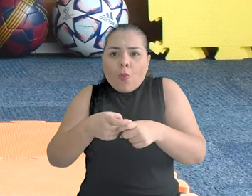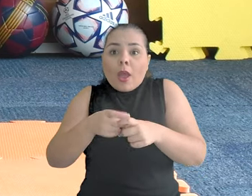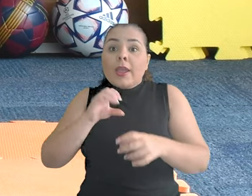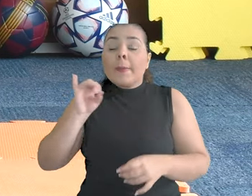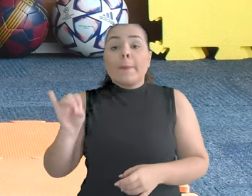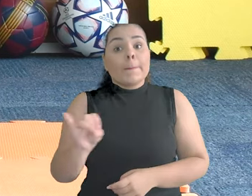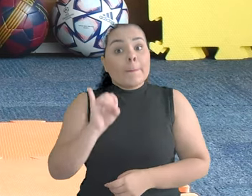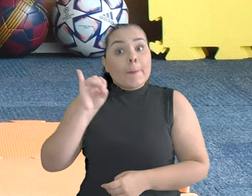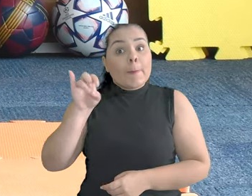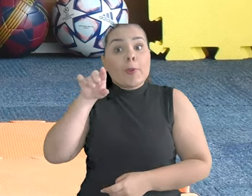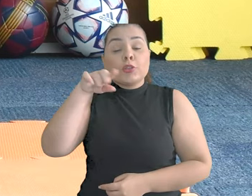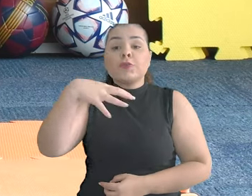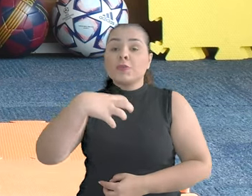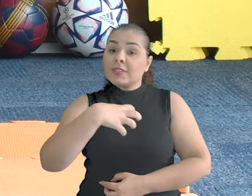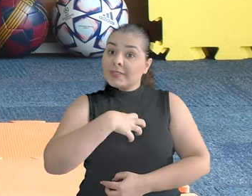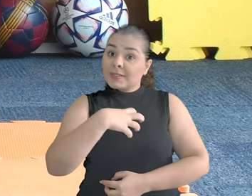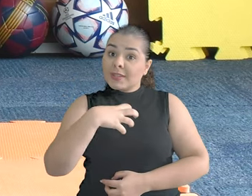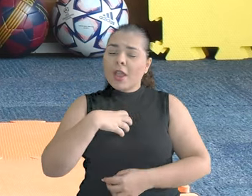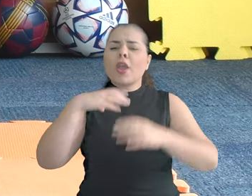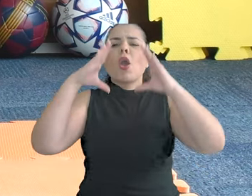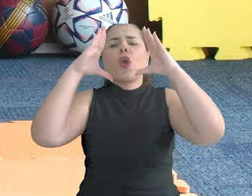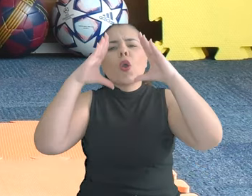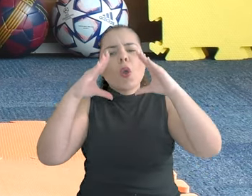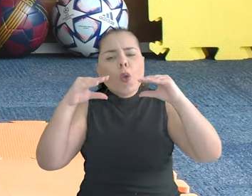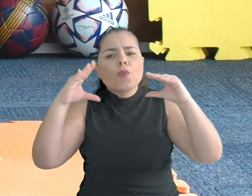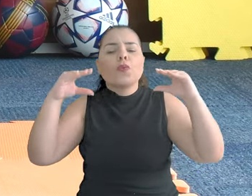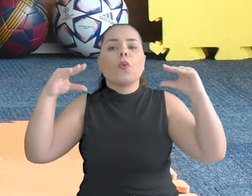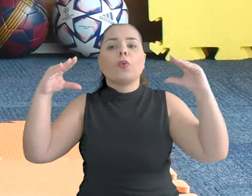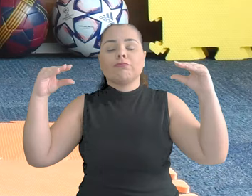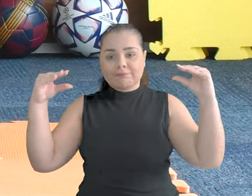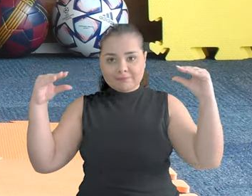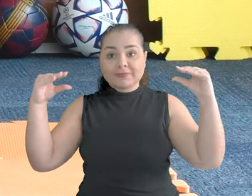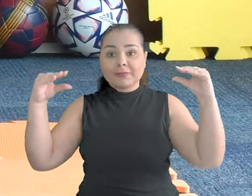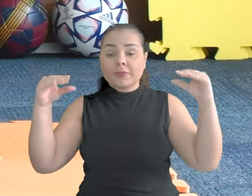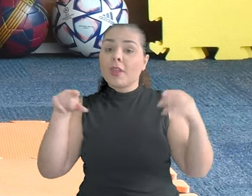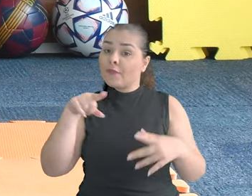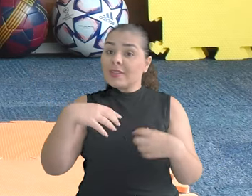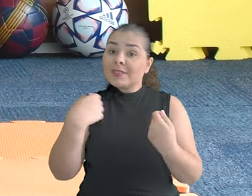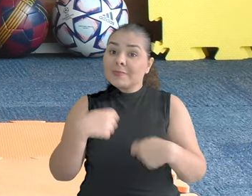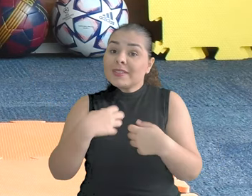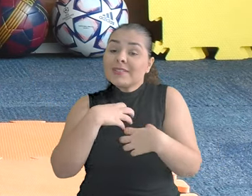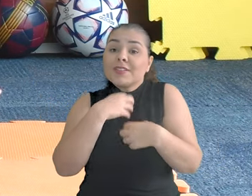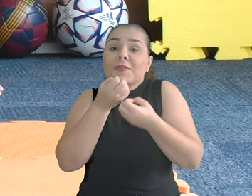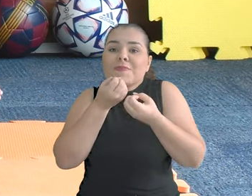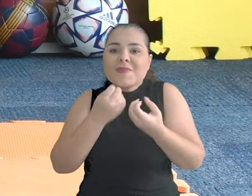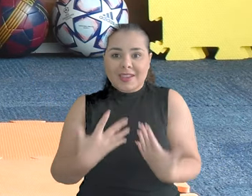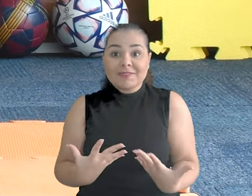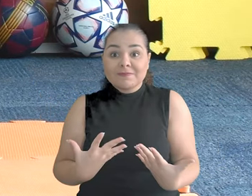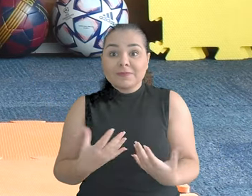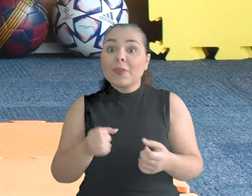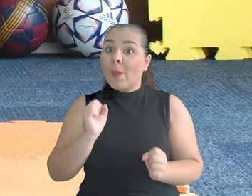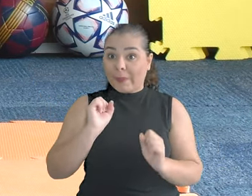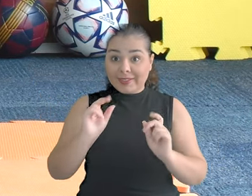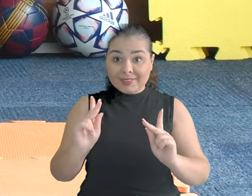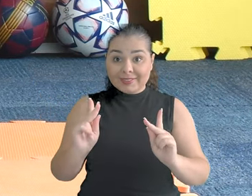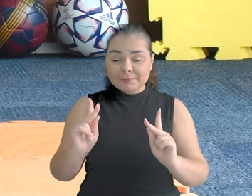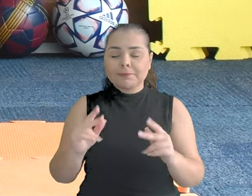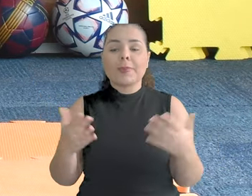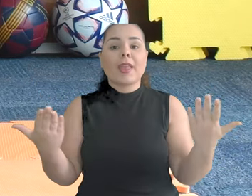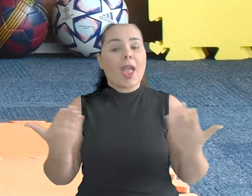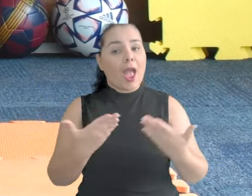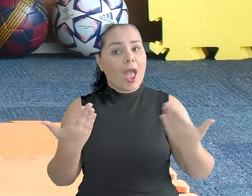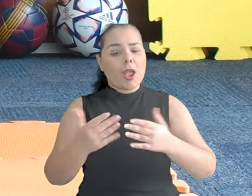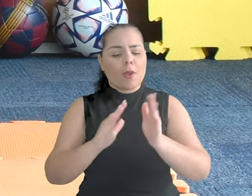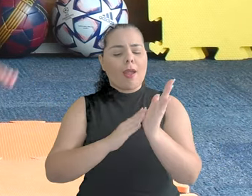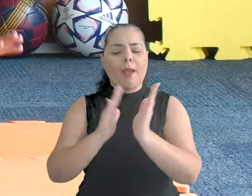fique num jeito bem confortável, que você esteja gostoso ficar desse jeito, tá bom? Apoia